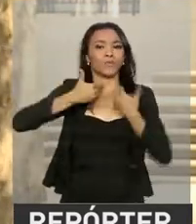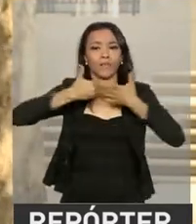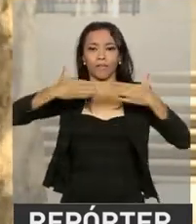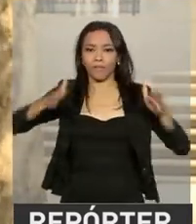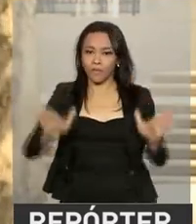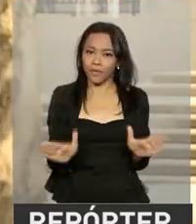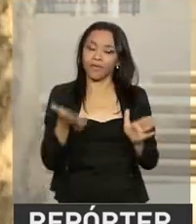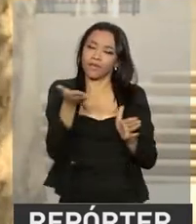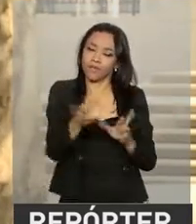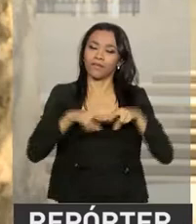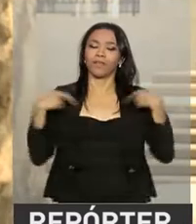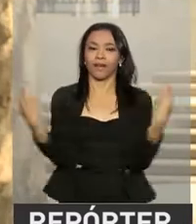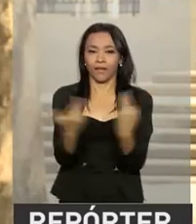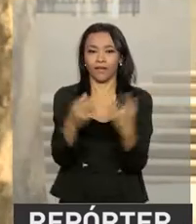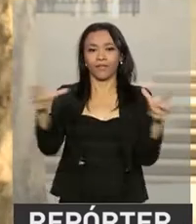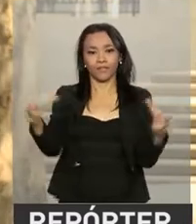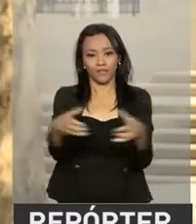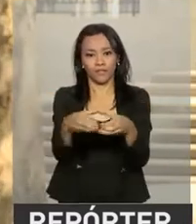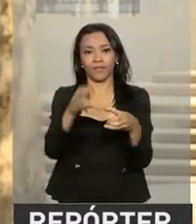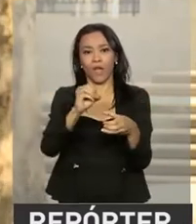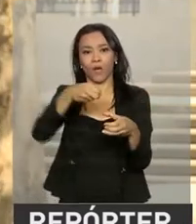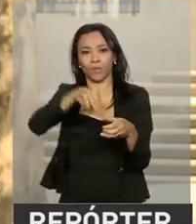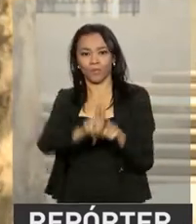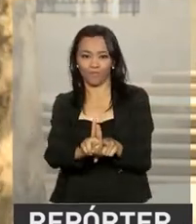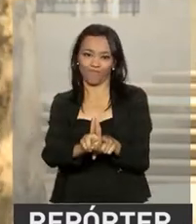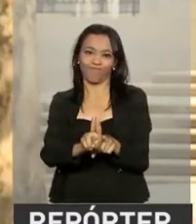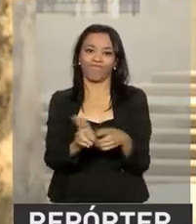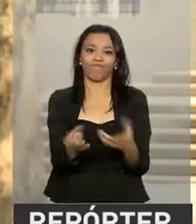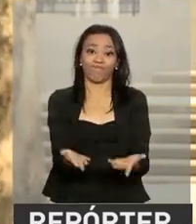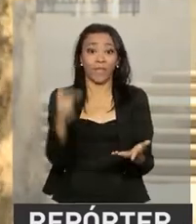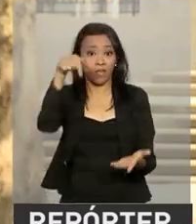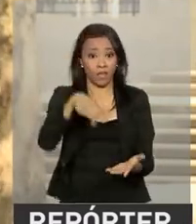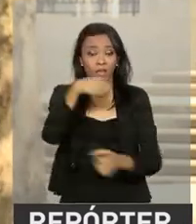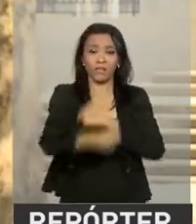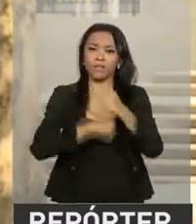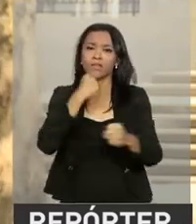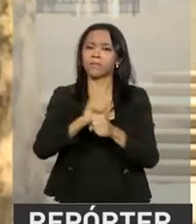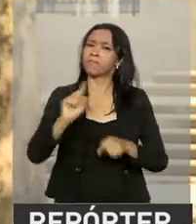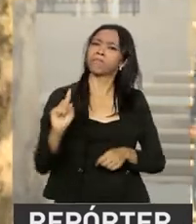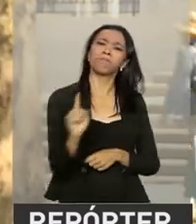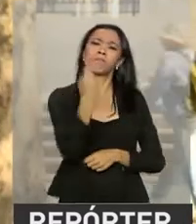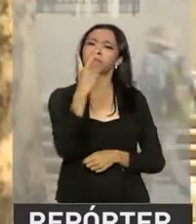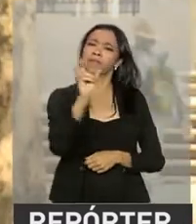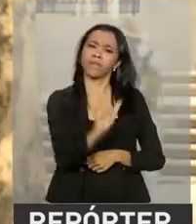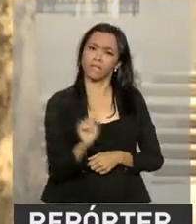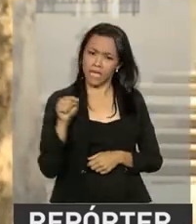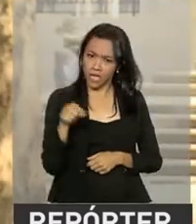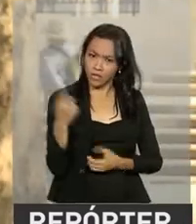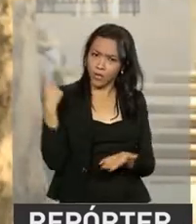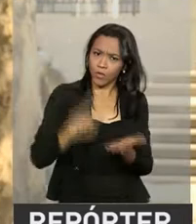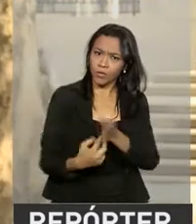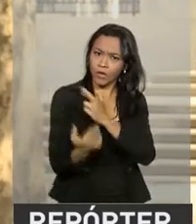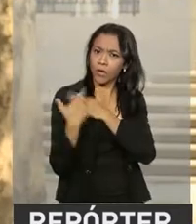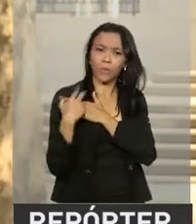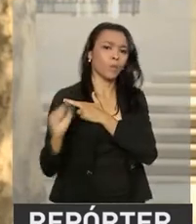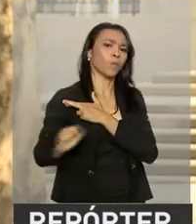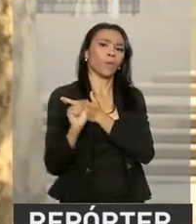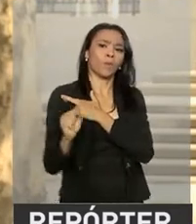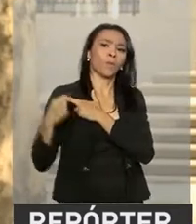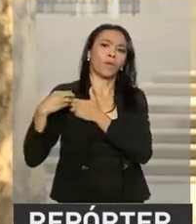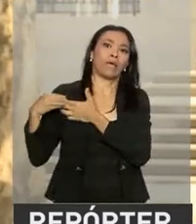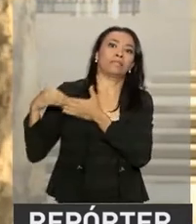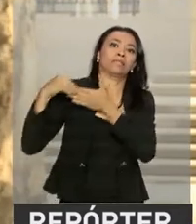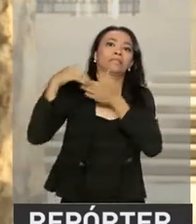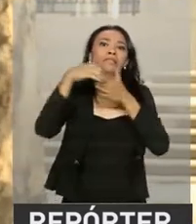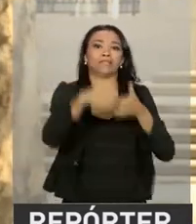discurso inaugural da Assembleia Geral da ONU. Neste ano, pela primeira vez, esta responsabilidade vai ser do